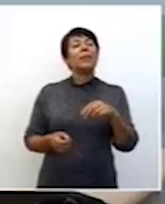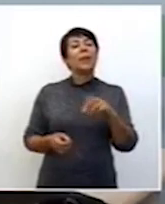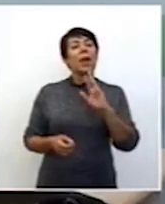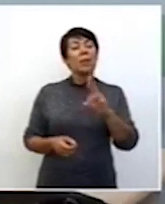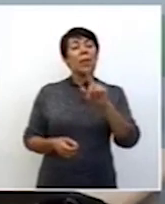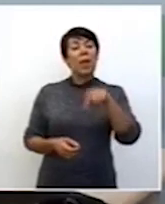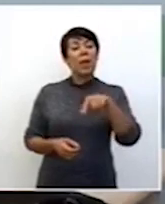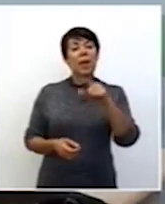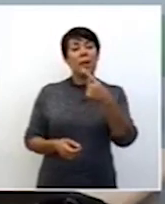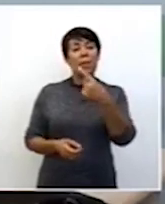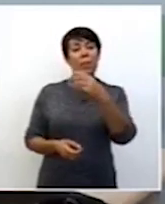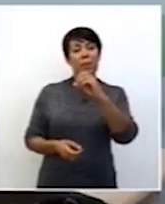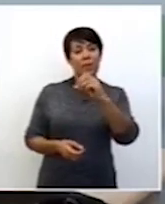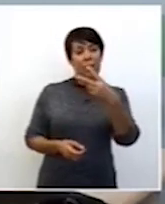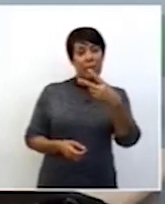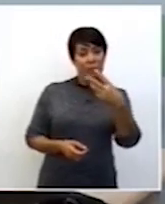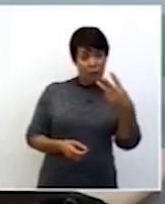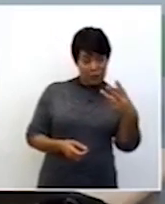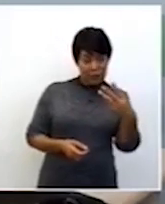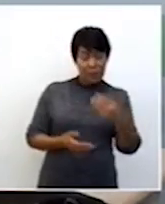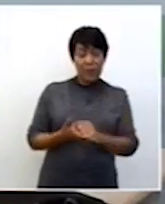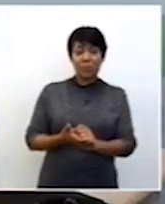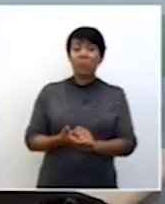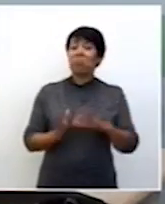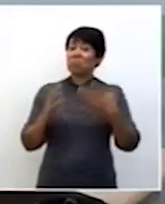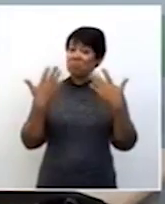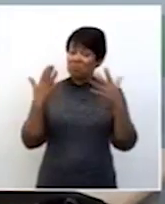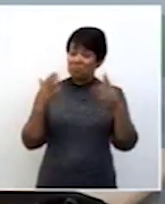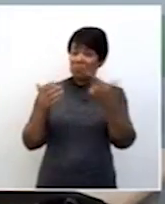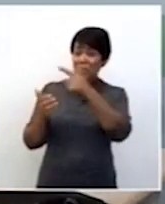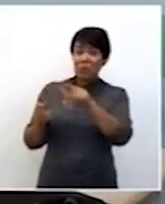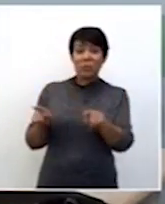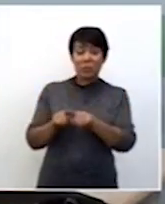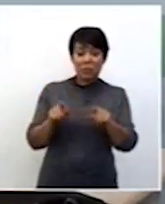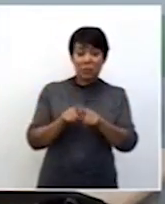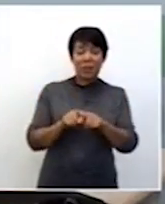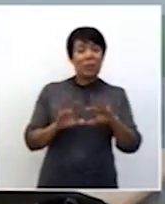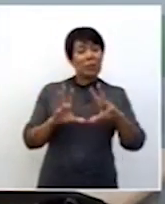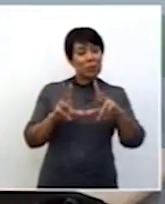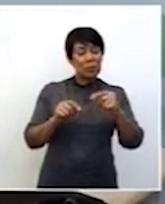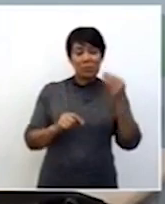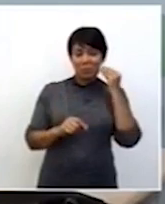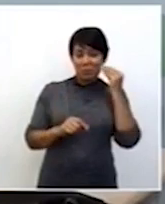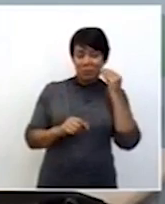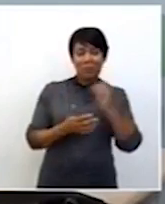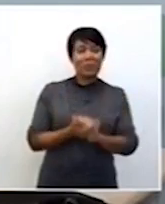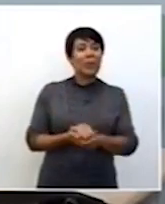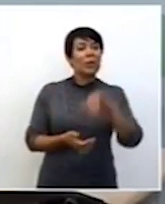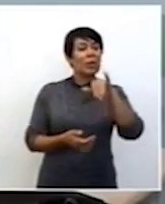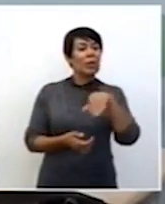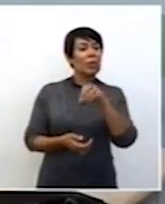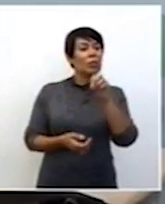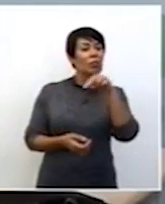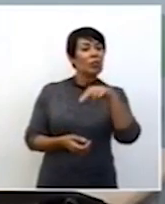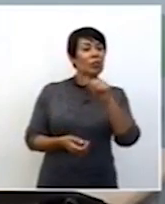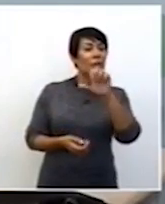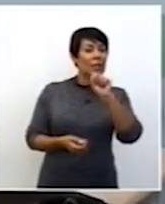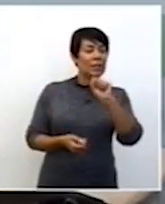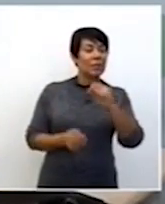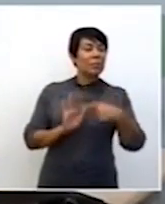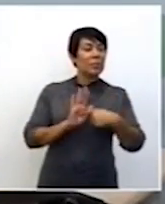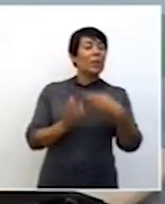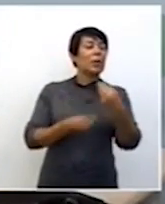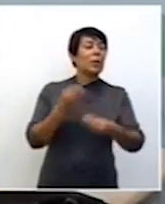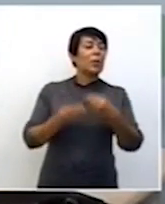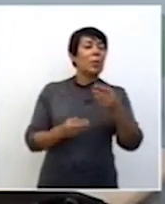né? E parabéns aos outros também, né? Todo mundo tentando, muito legal isso. Agora o Jonas vai mostrar para vocês como chegar na resposta